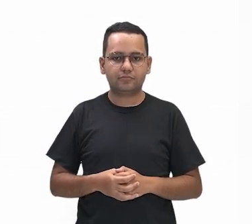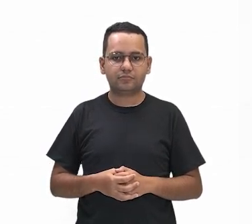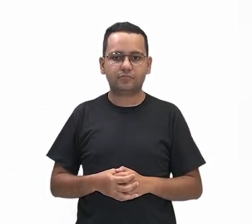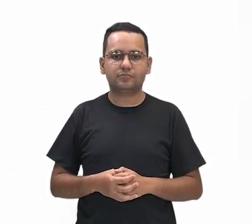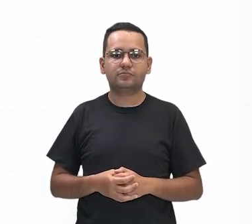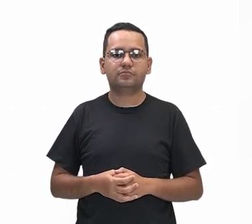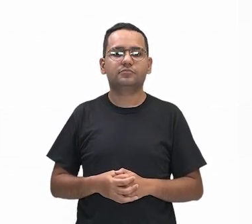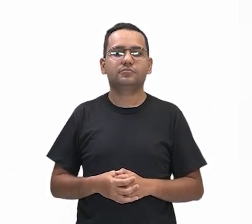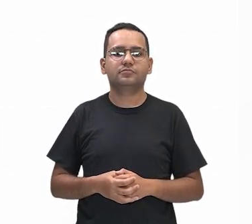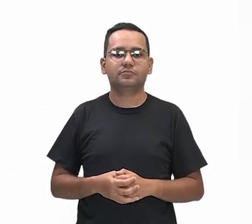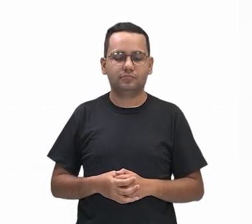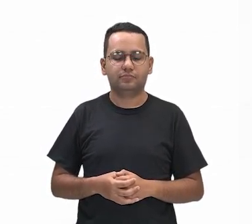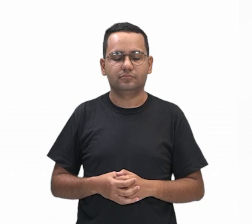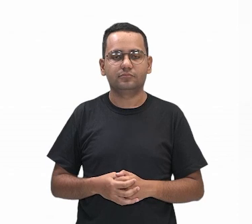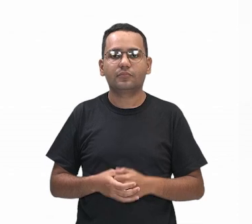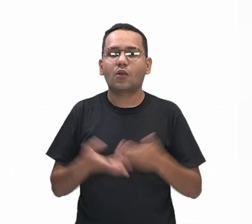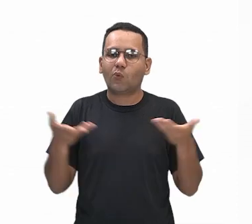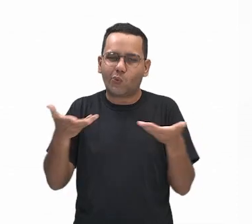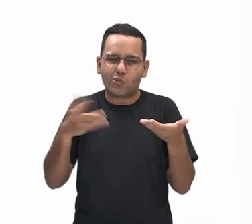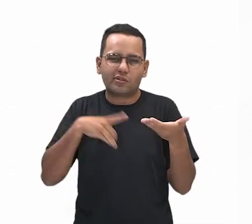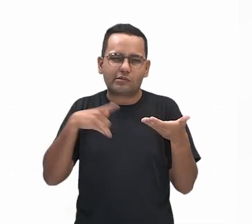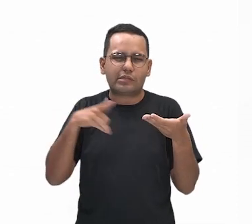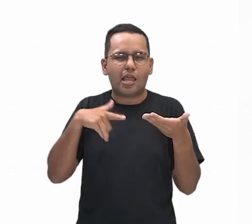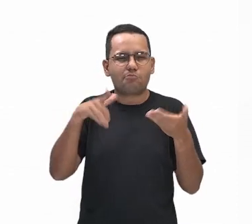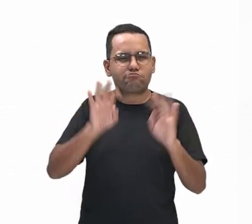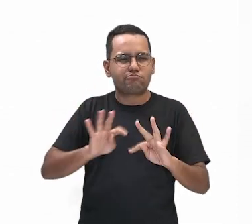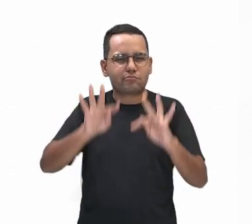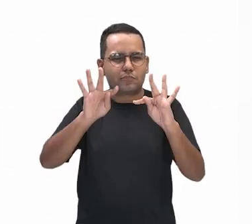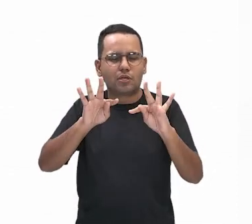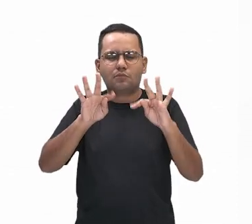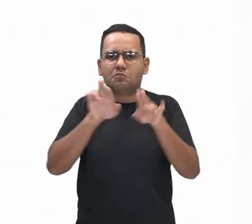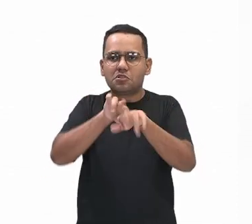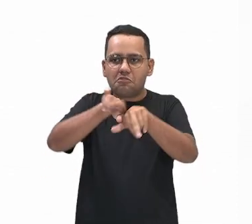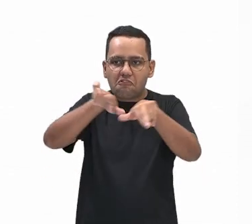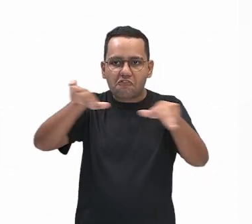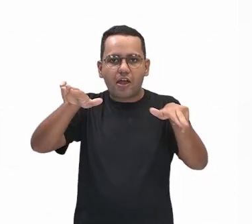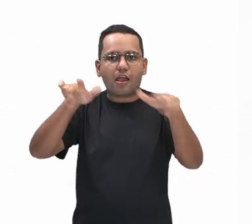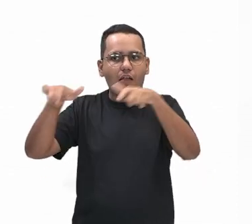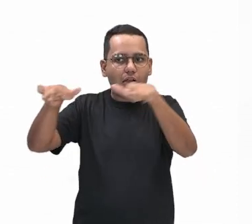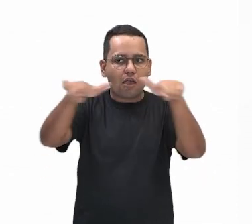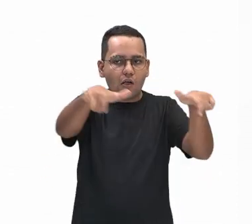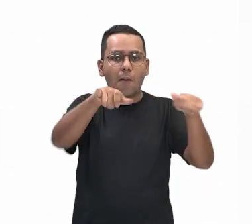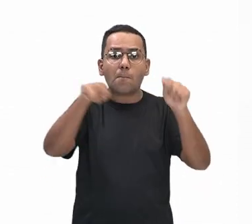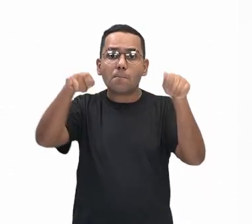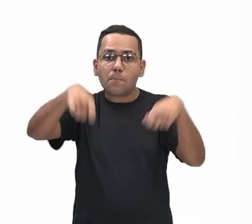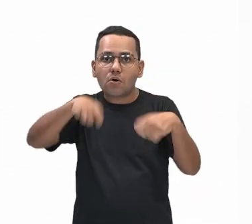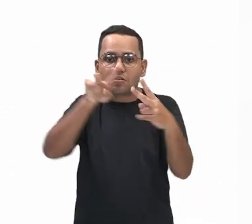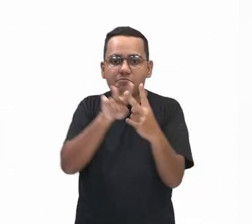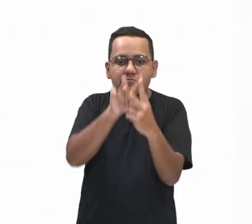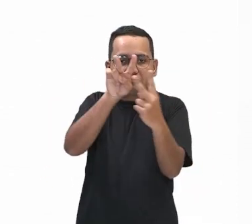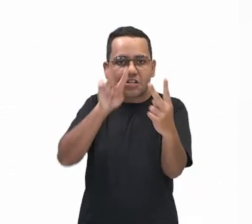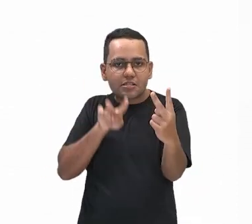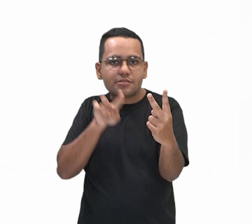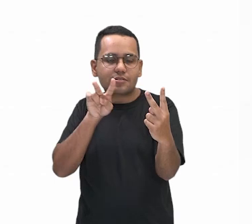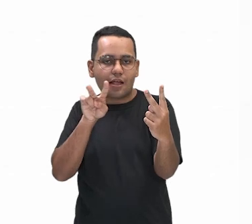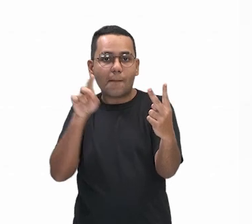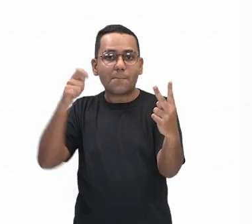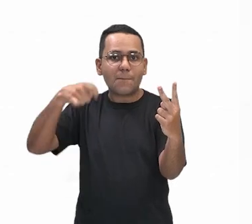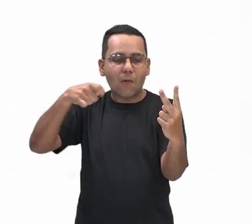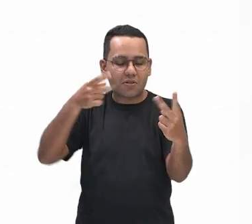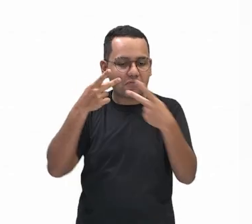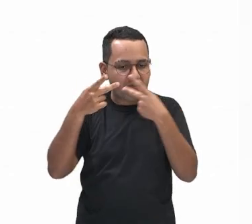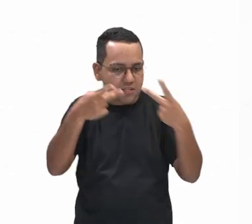a visitar e conhecer acervos de museus de vários países. Os